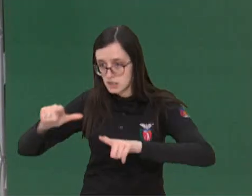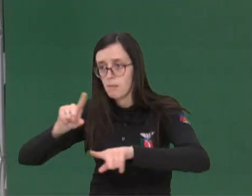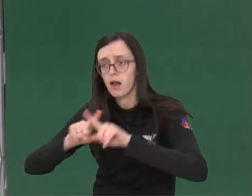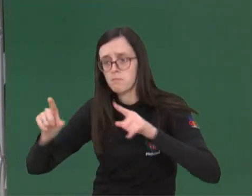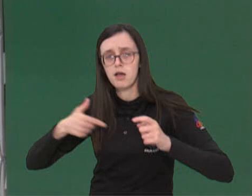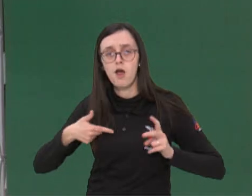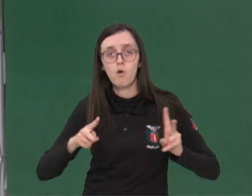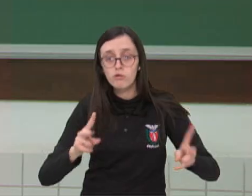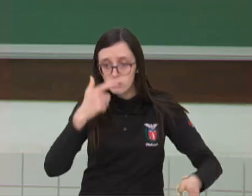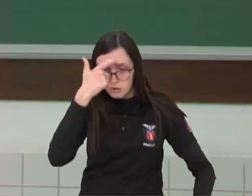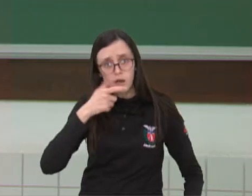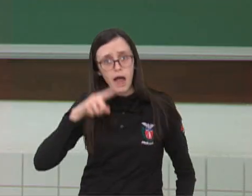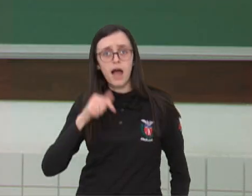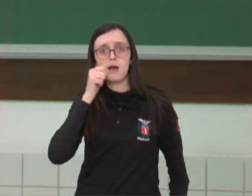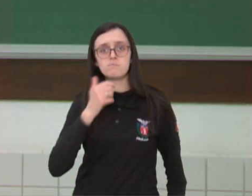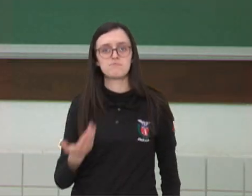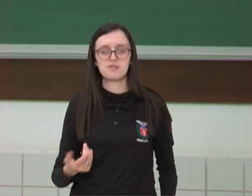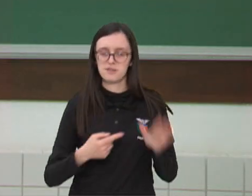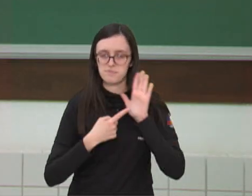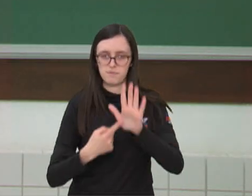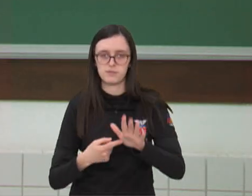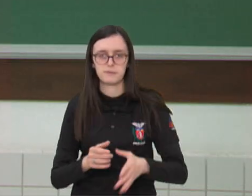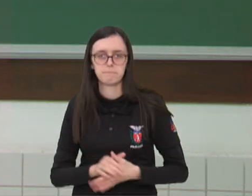então é bem icônica, mostrando isso.